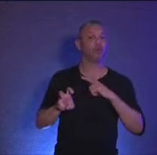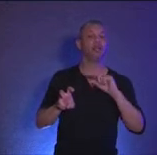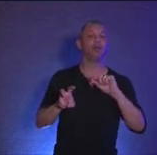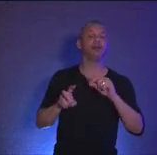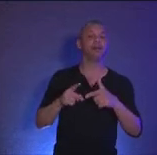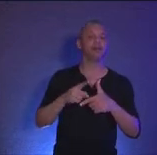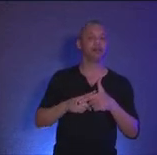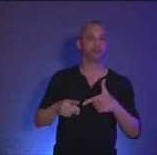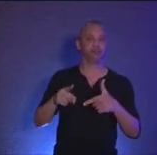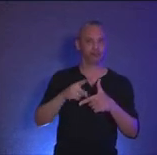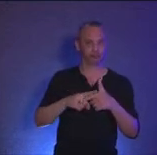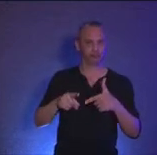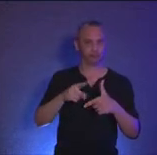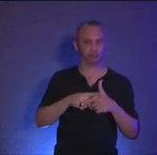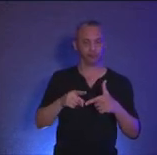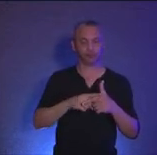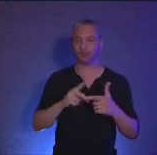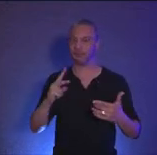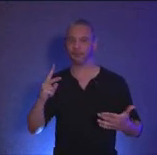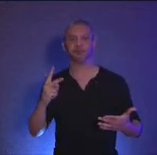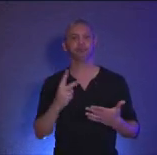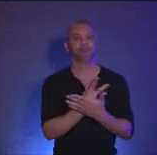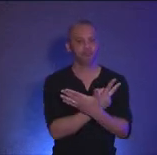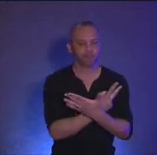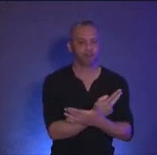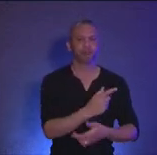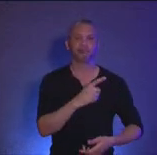uma alta pressão,